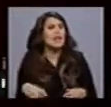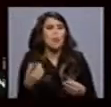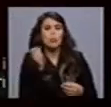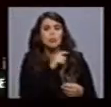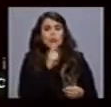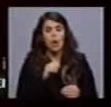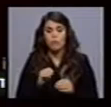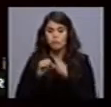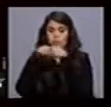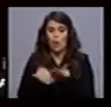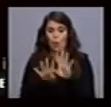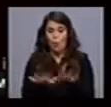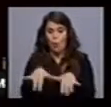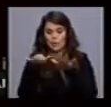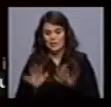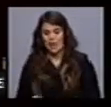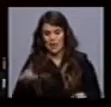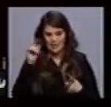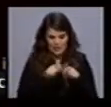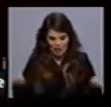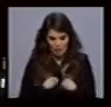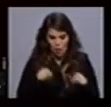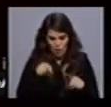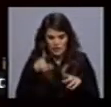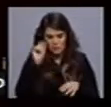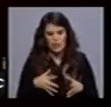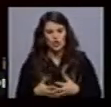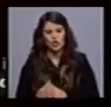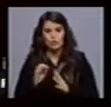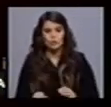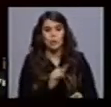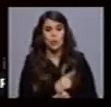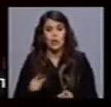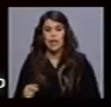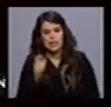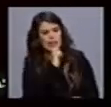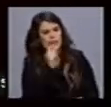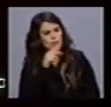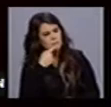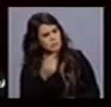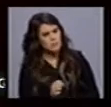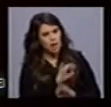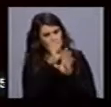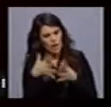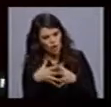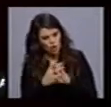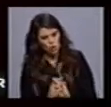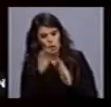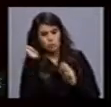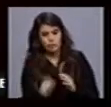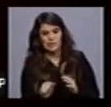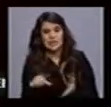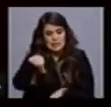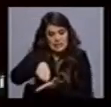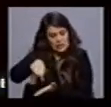onda com esta dimensão e com estas estruturas, porque eles até conseguiram identificar uma estrutura mais central, que